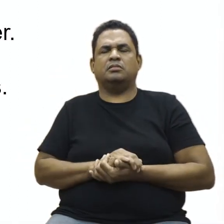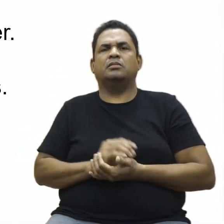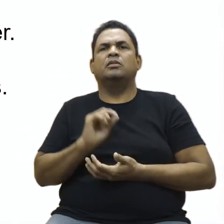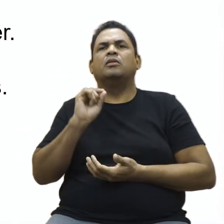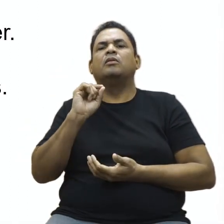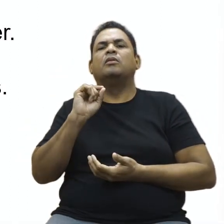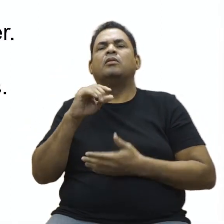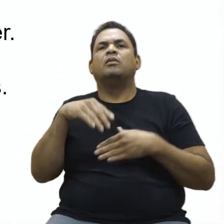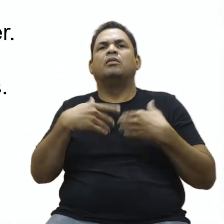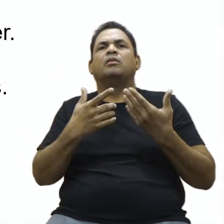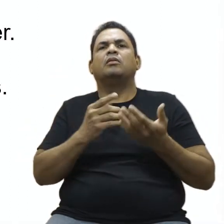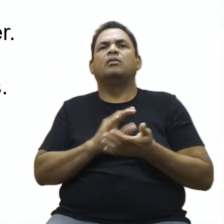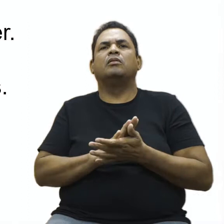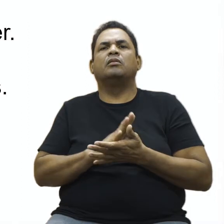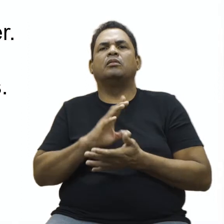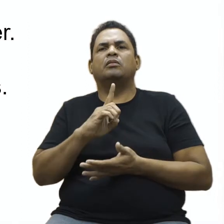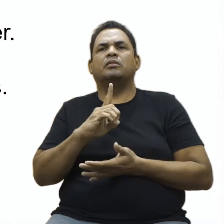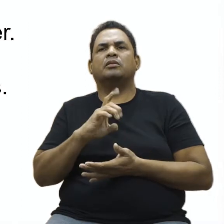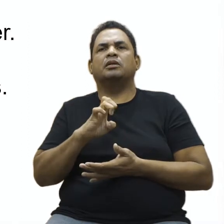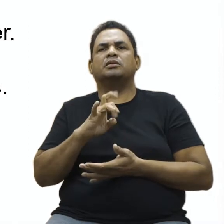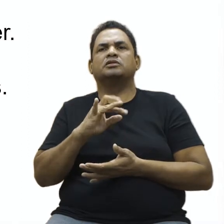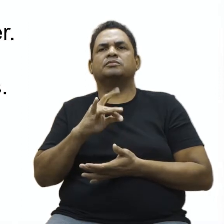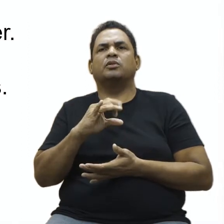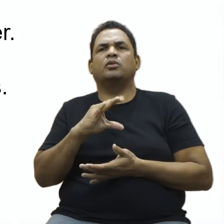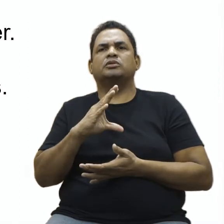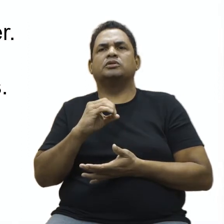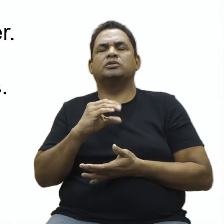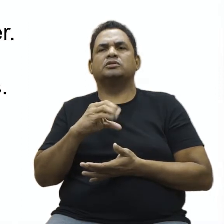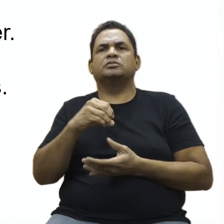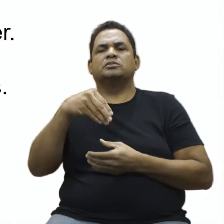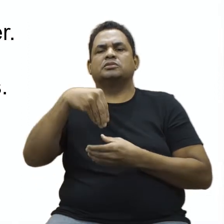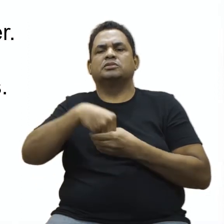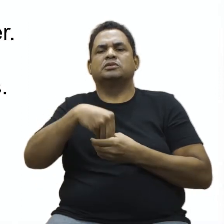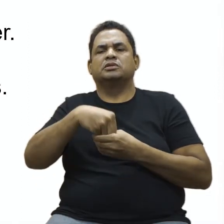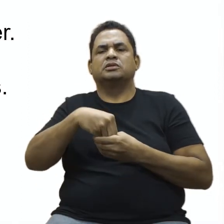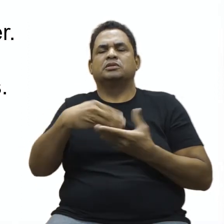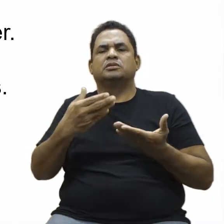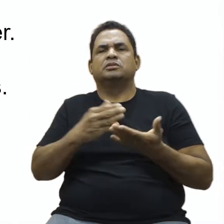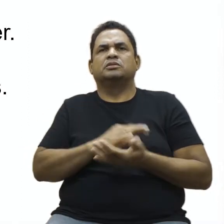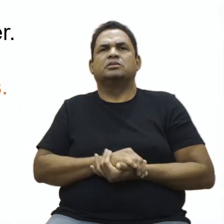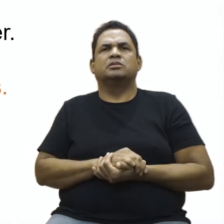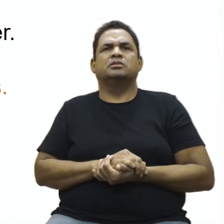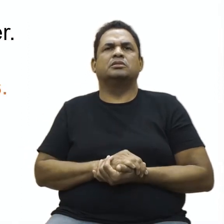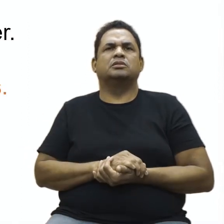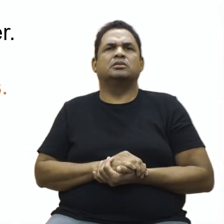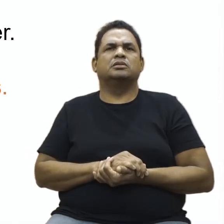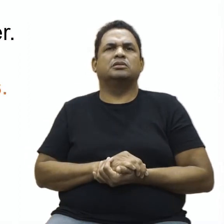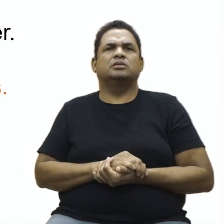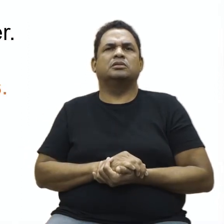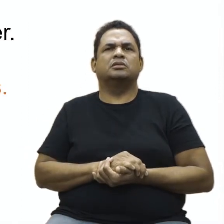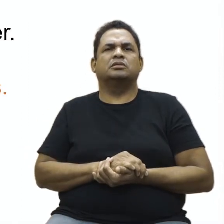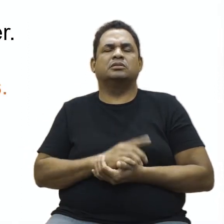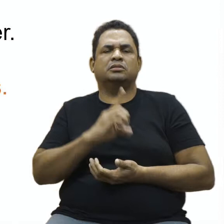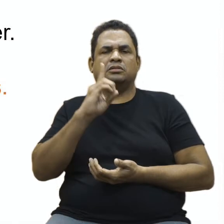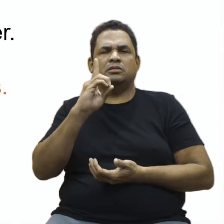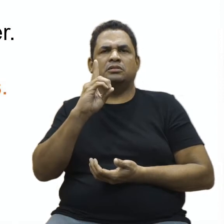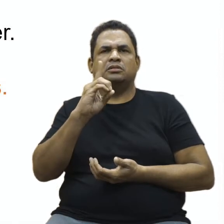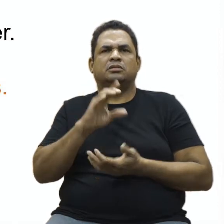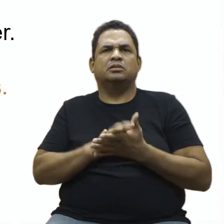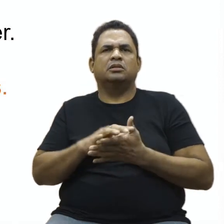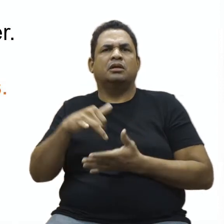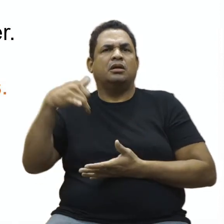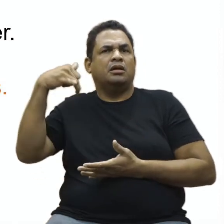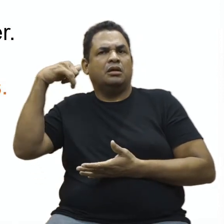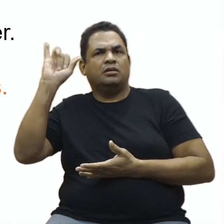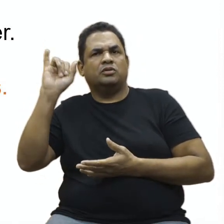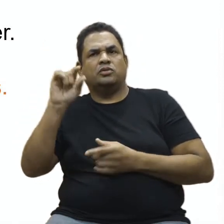então, despotismo dentro desse contexto aí. Vamos ver? É a letra D, galera. Evitar